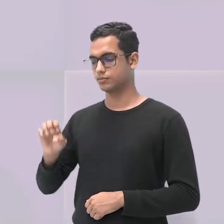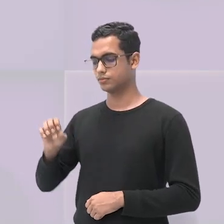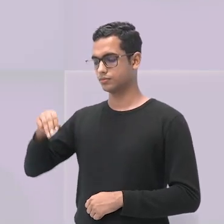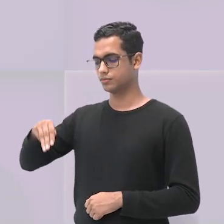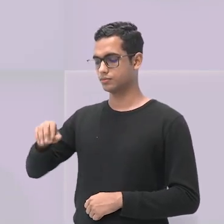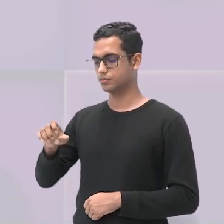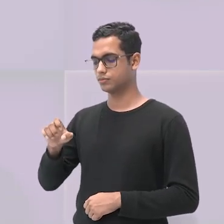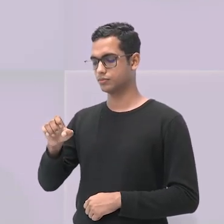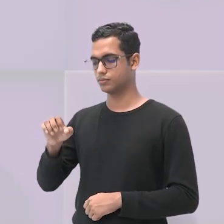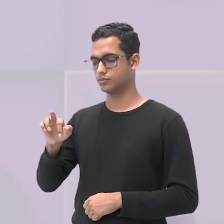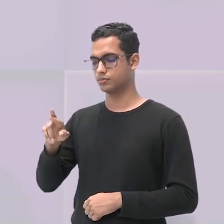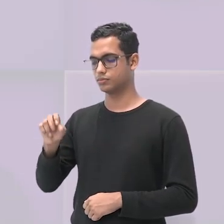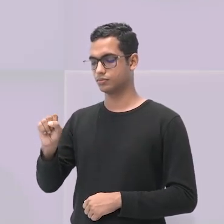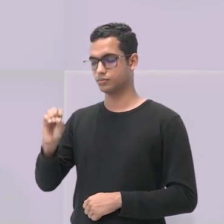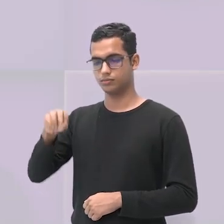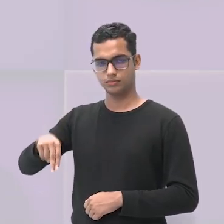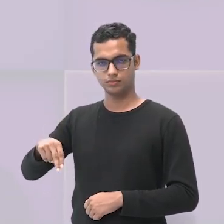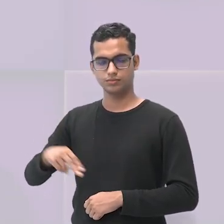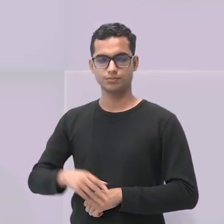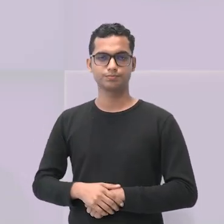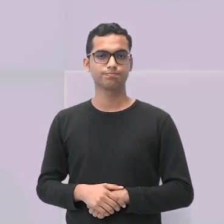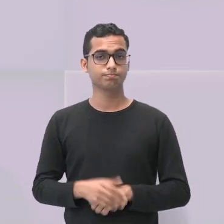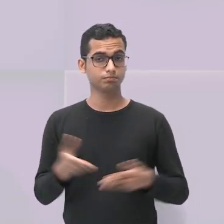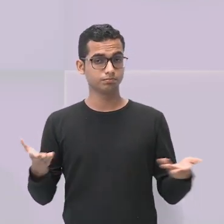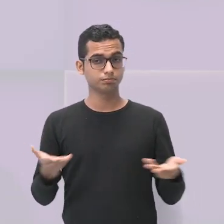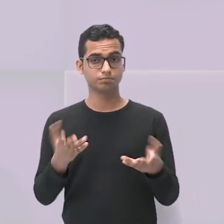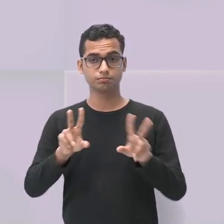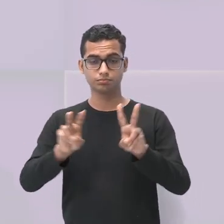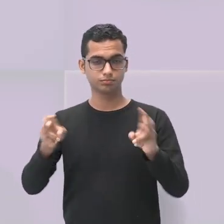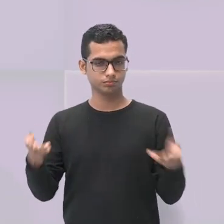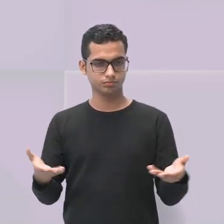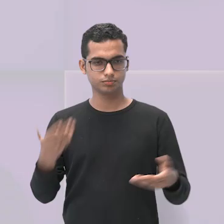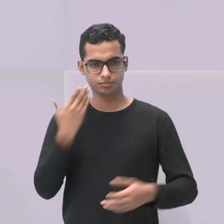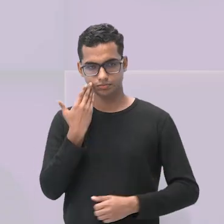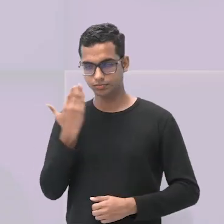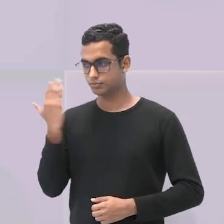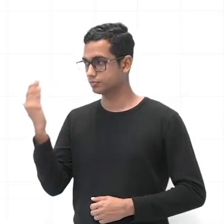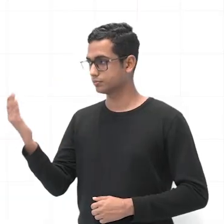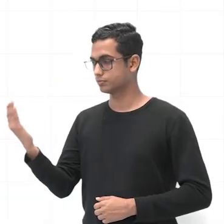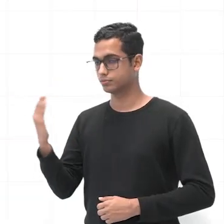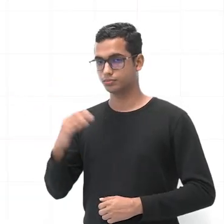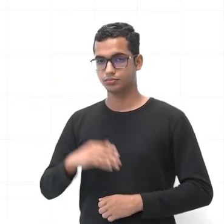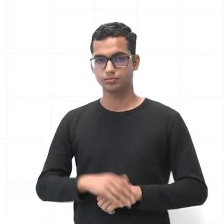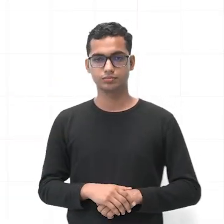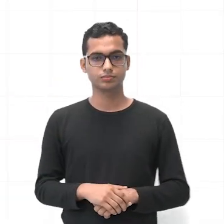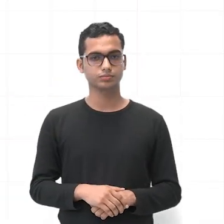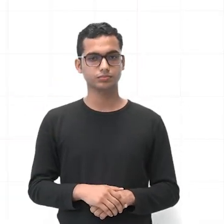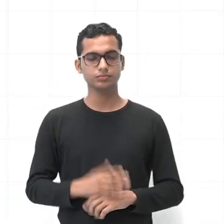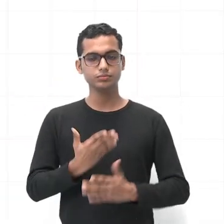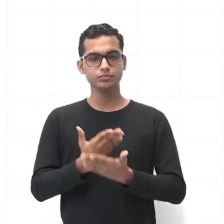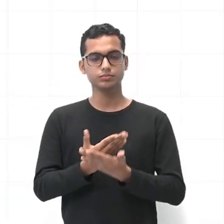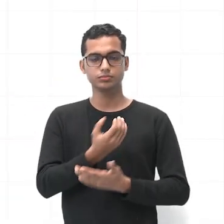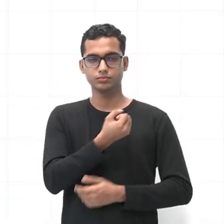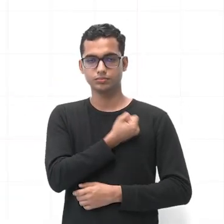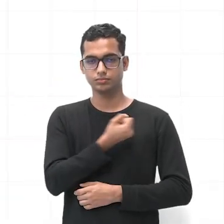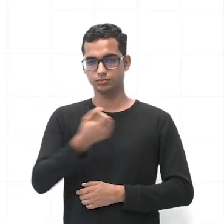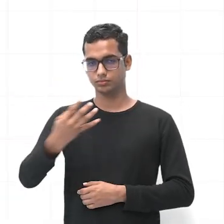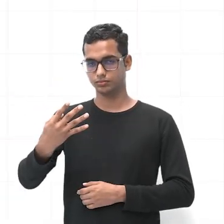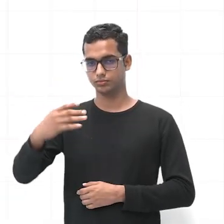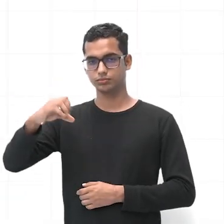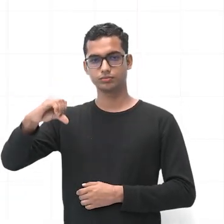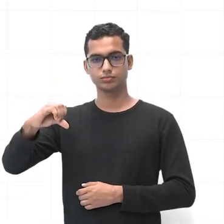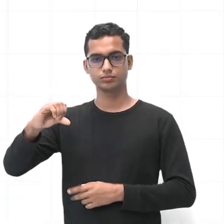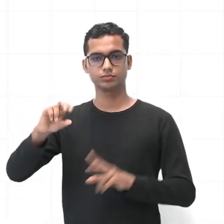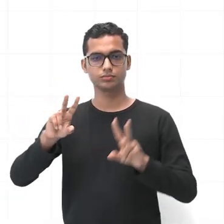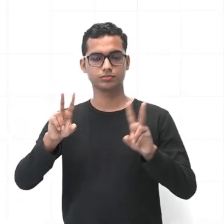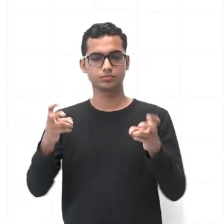é o professor Emerson Marão. E vamos ver o que nos aguarda para a nossa aula de hoje. A aula de número 49 traz como